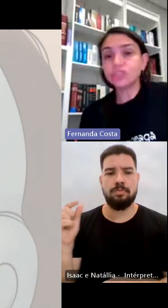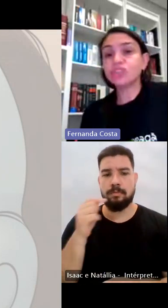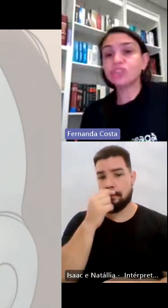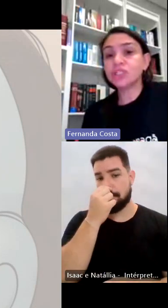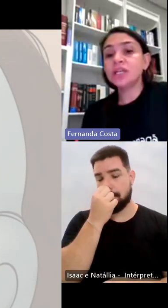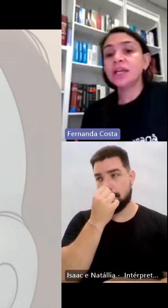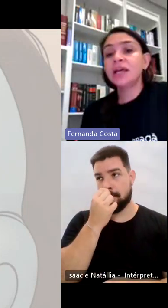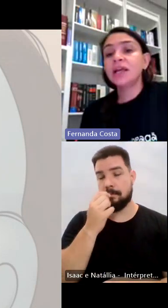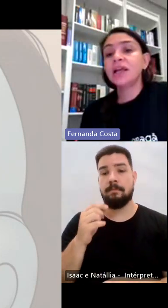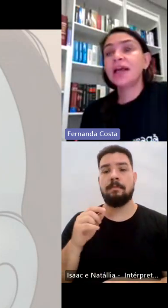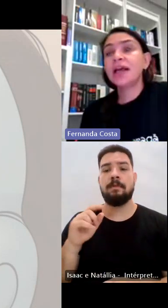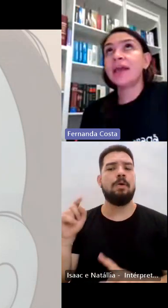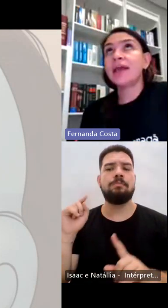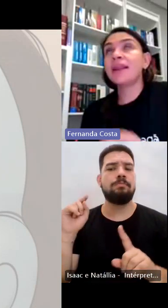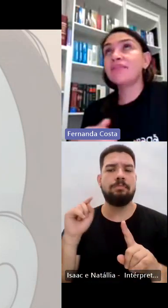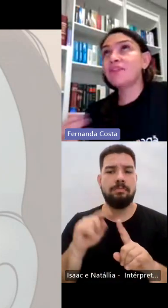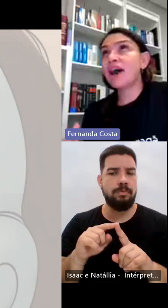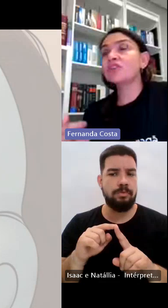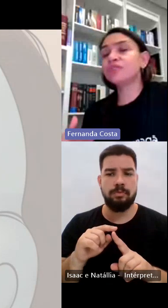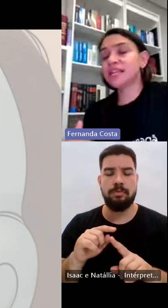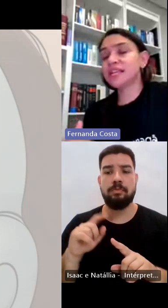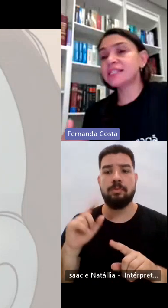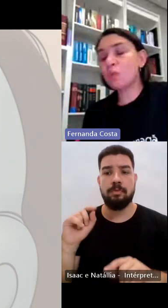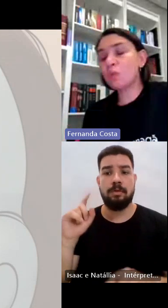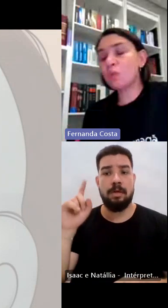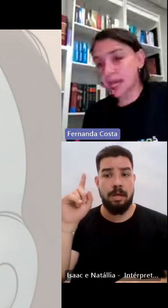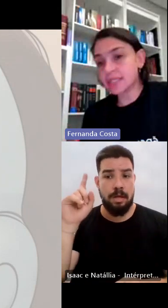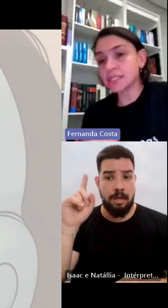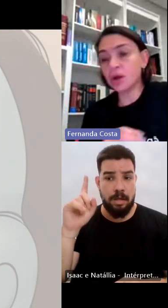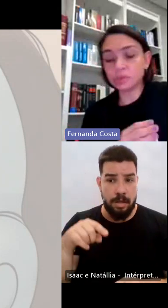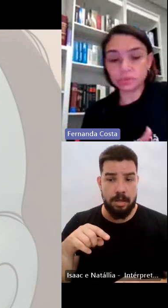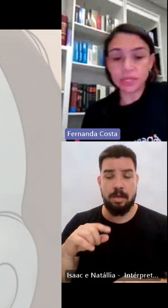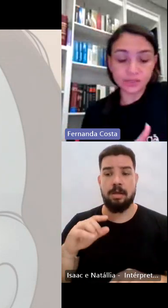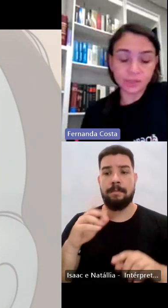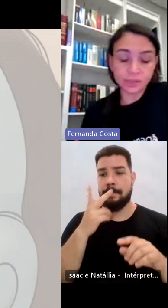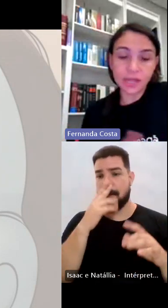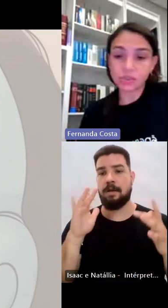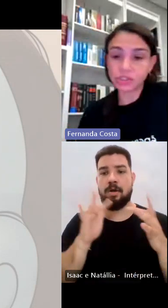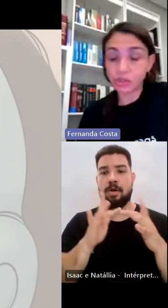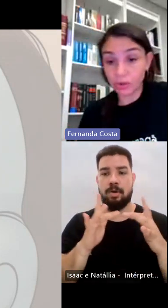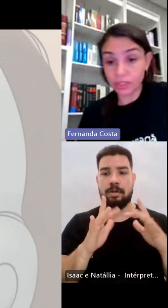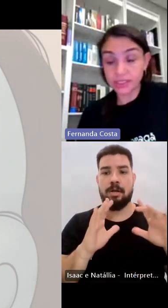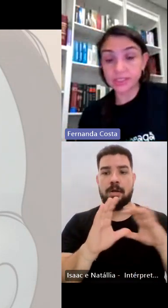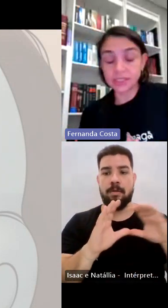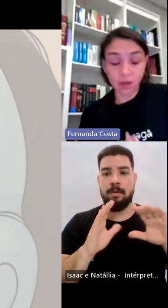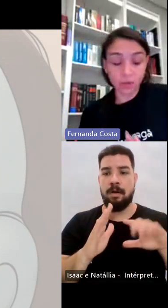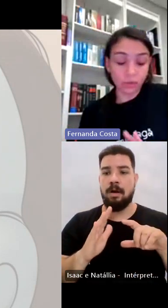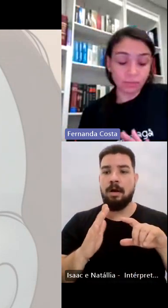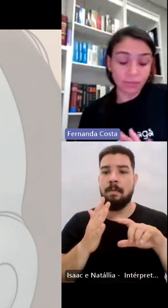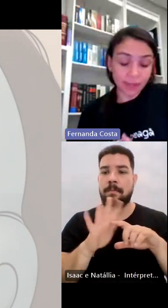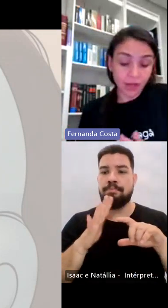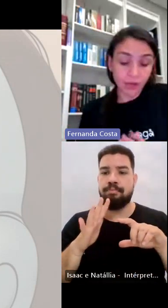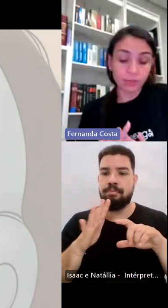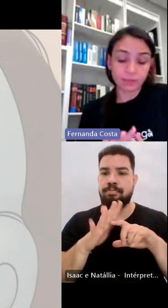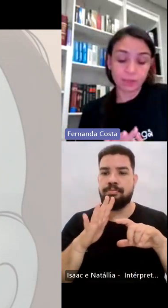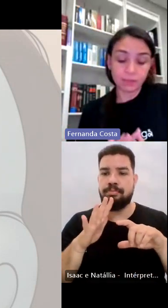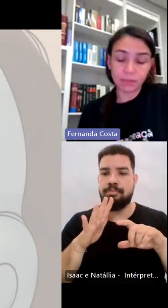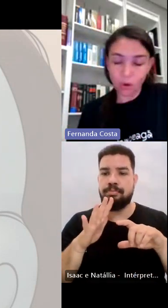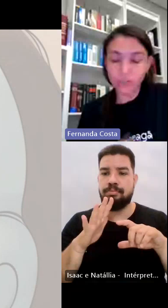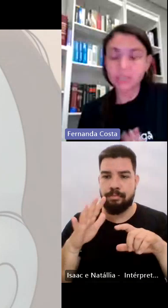função de de fazer essa comunicação das vibrações sonoras, que são